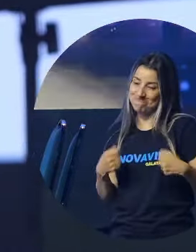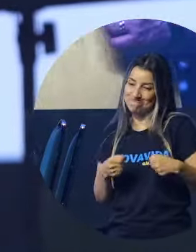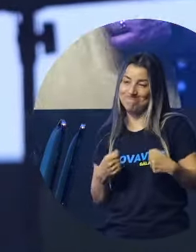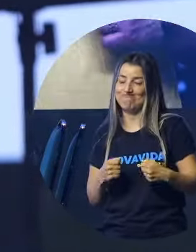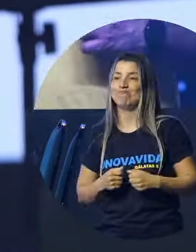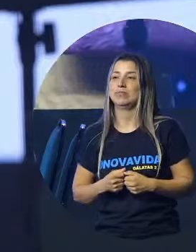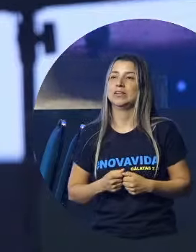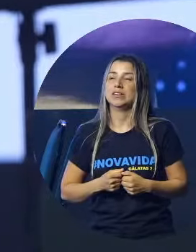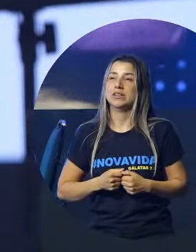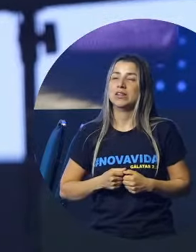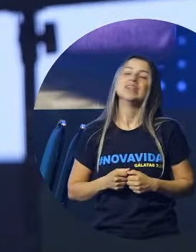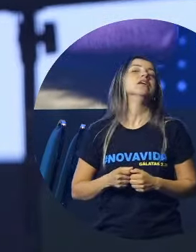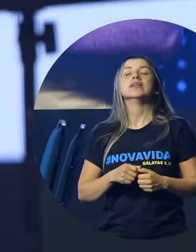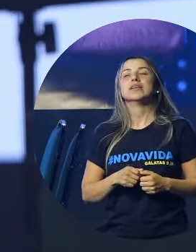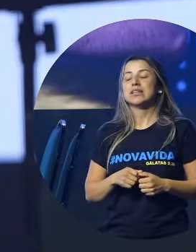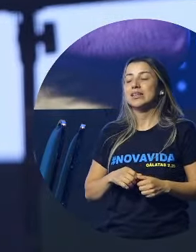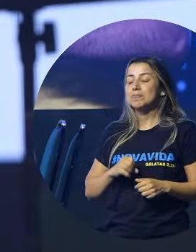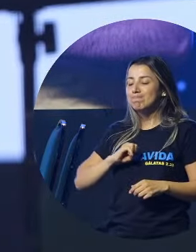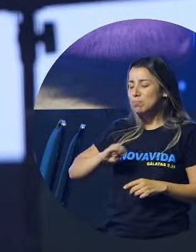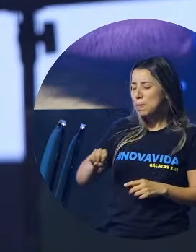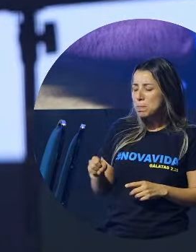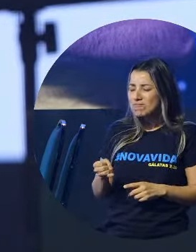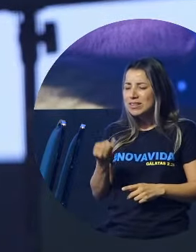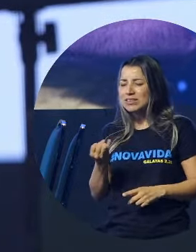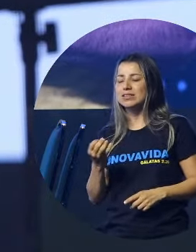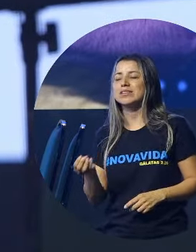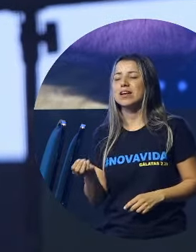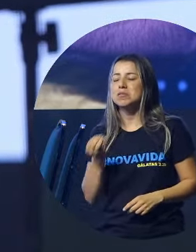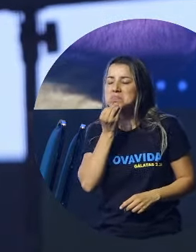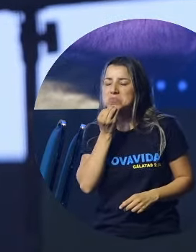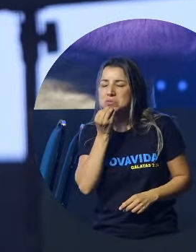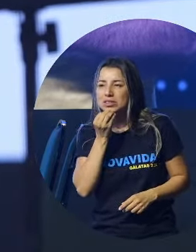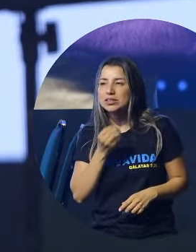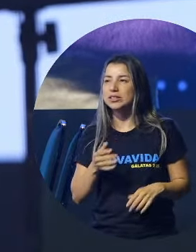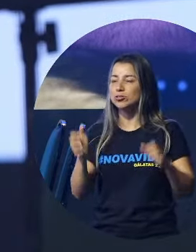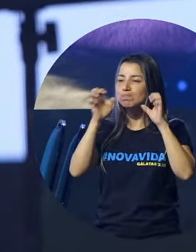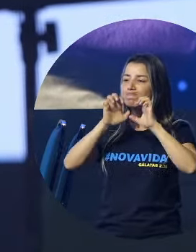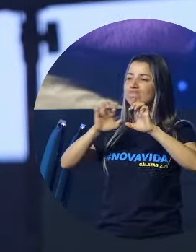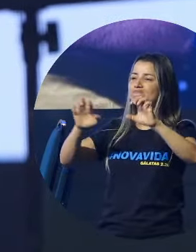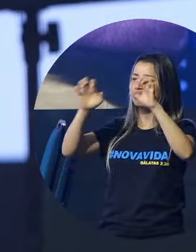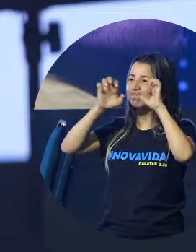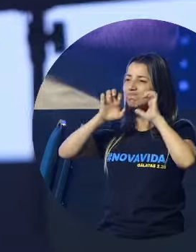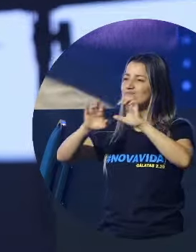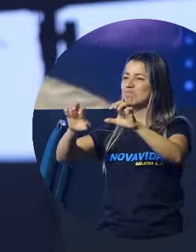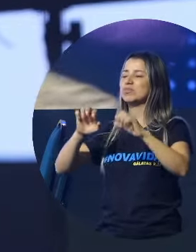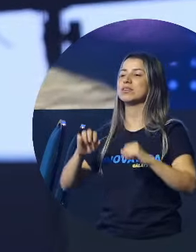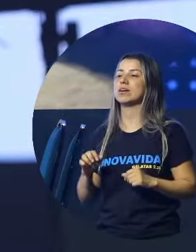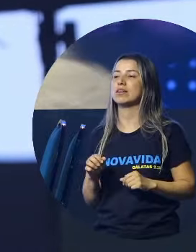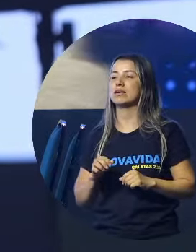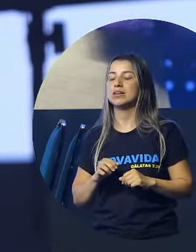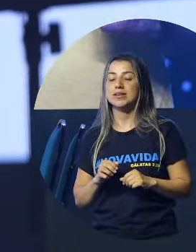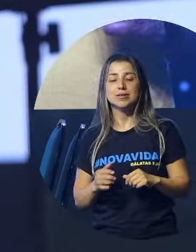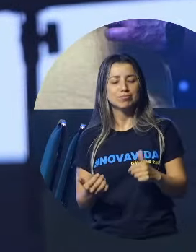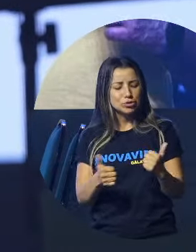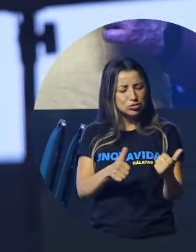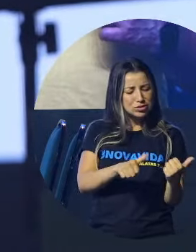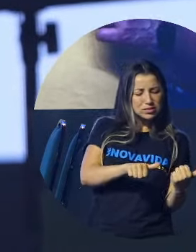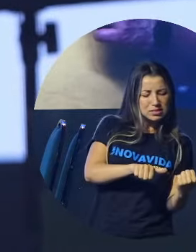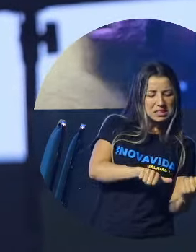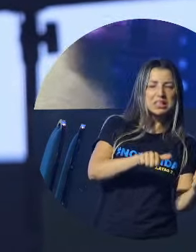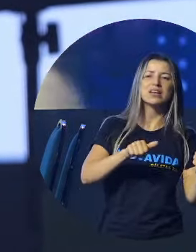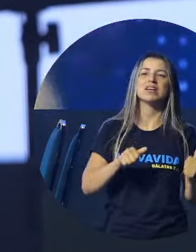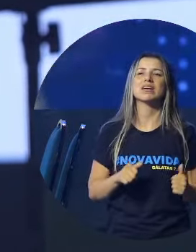Aproveitar as oportunidades que Deus está nos dando e levar o evangelho de Cristo Jesus. As águas dos